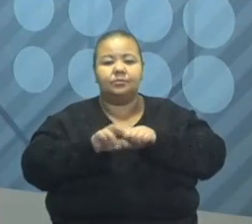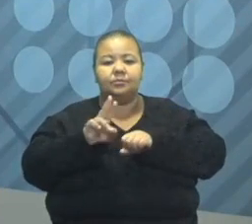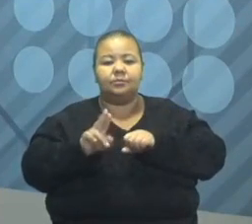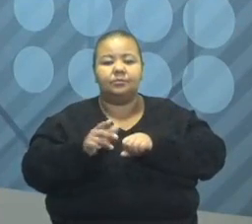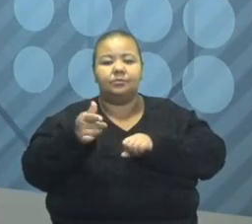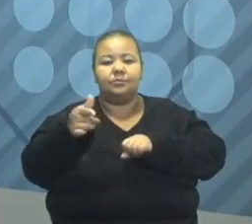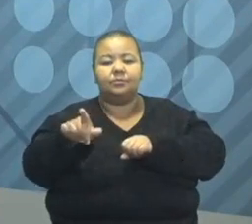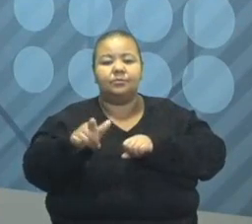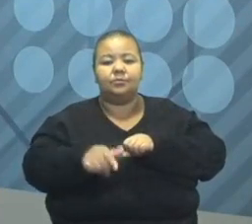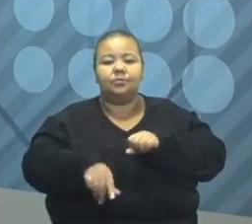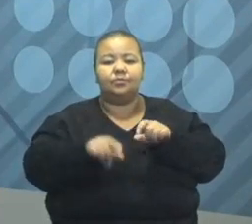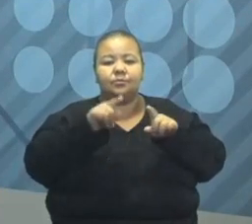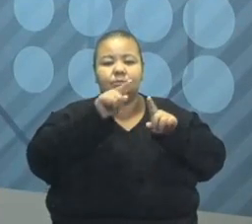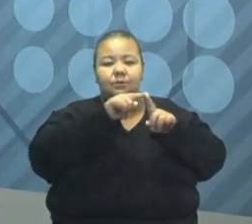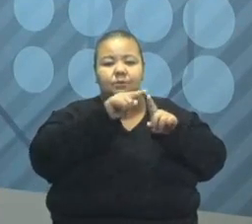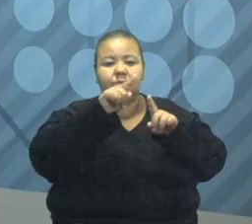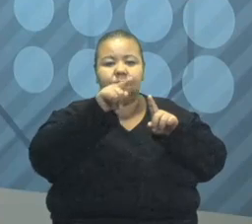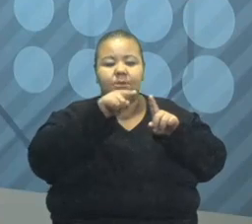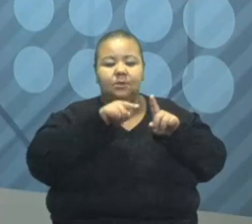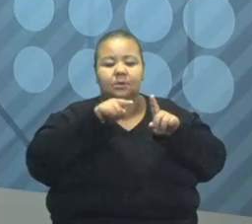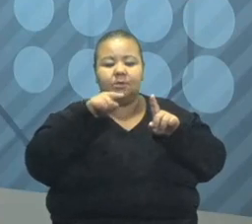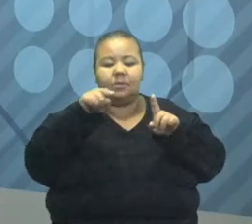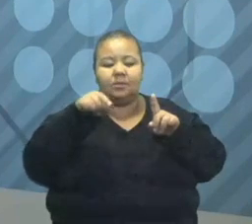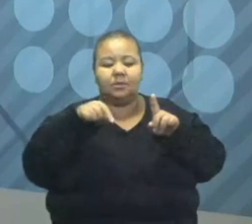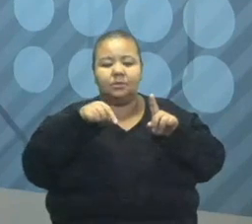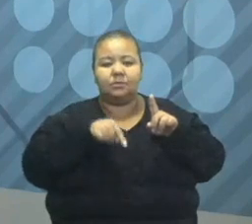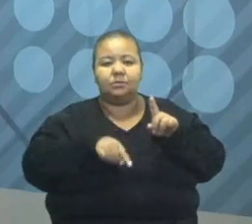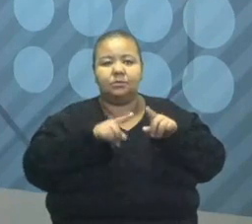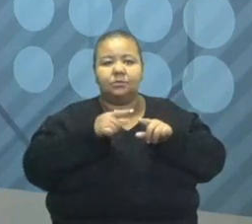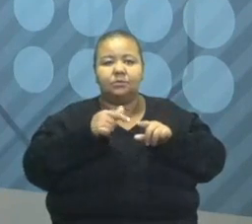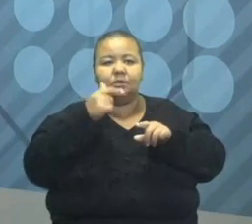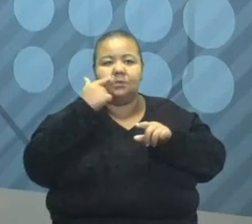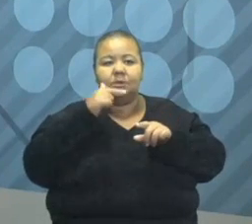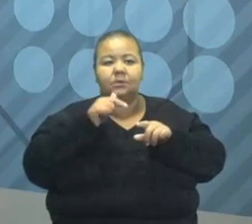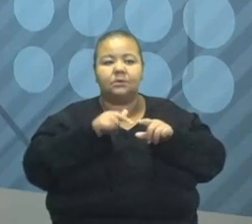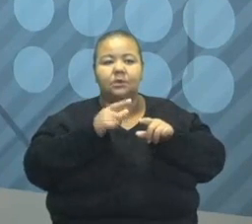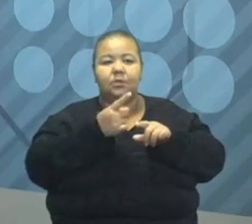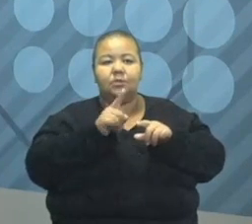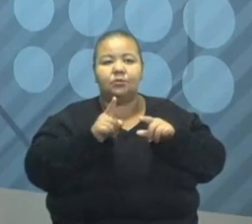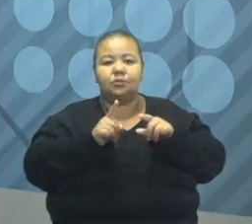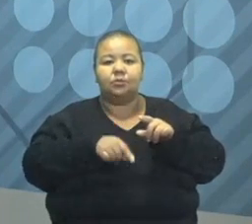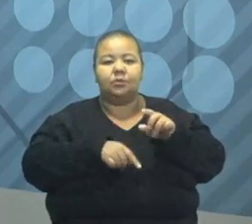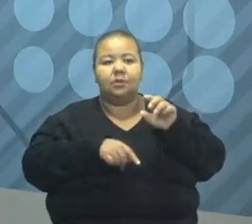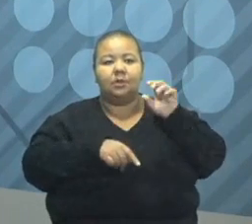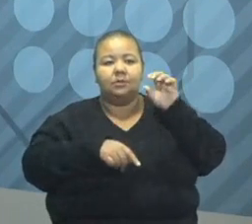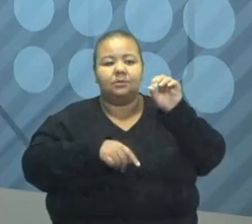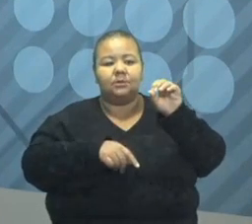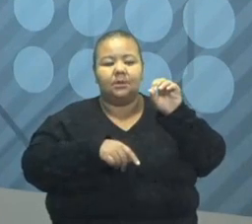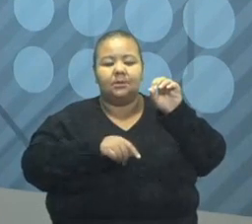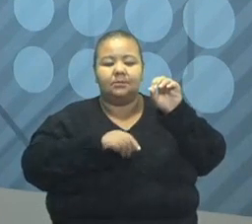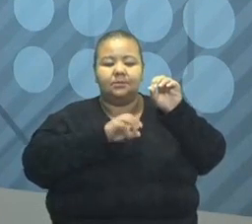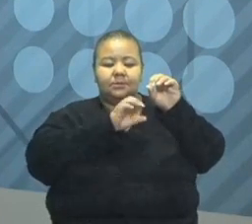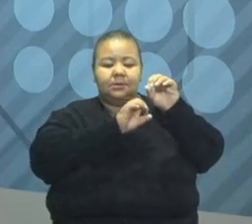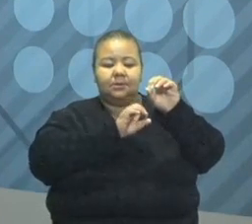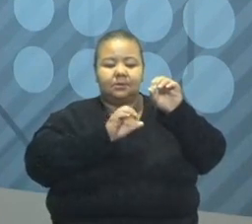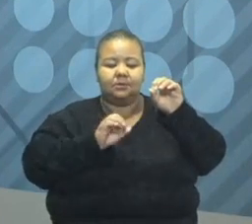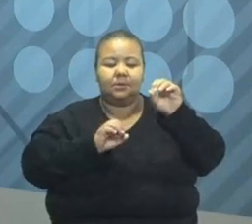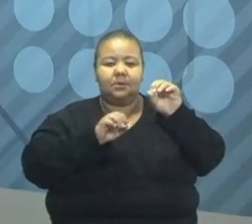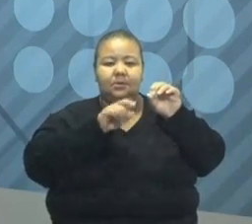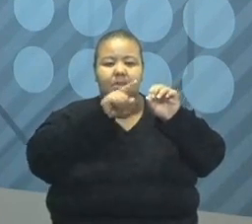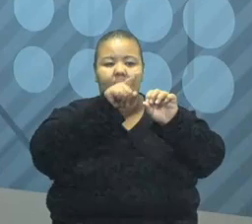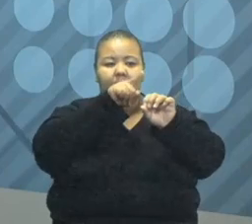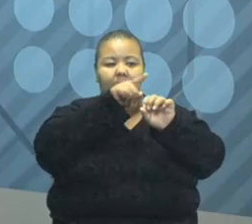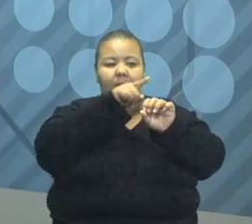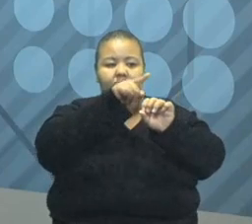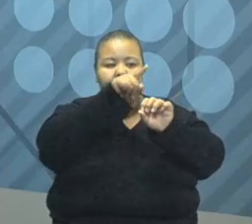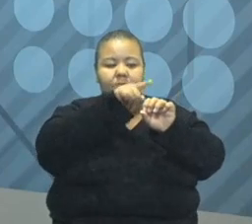novamente a ideia do escalonamento. A ideia consiste em a gente deixar aqueles elementos lá numa forma de escada para ter o escalonamento. Né? A gente